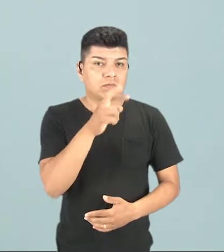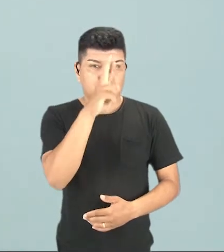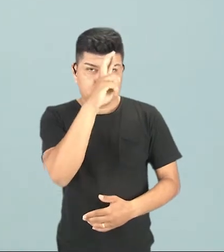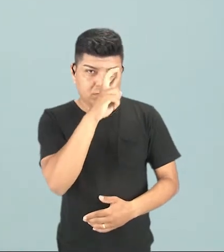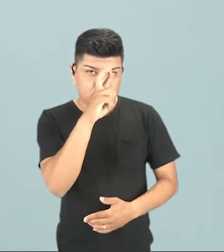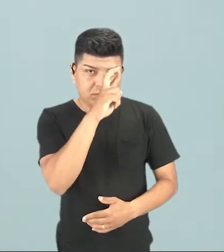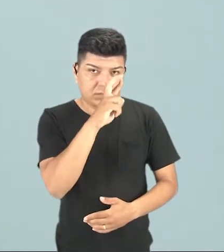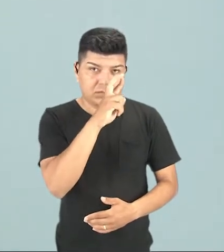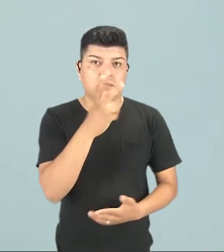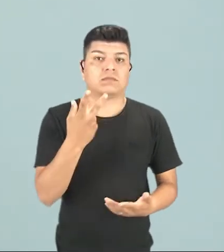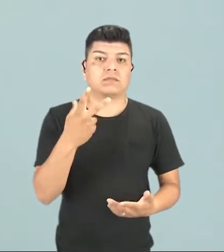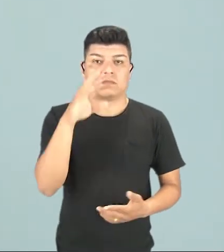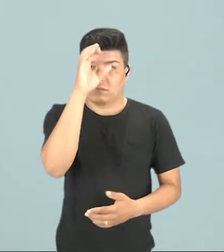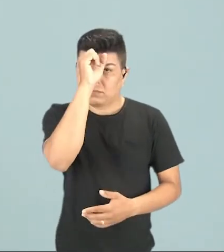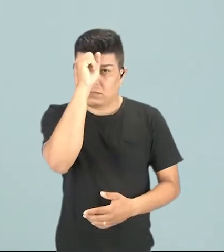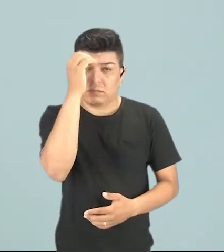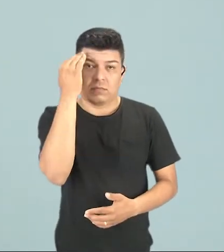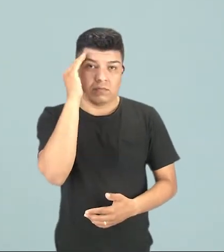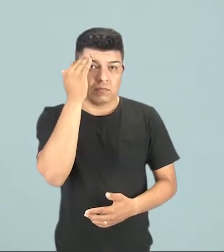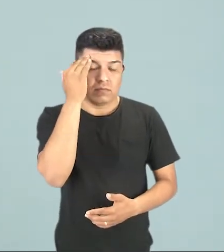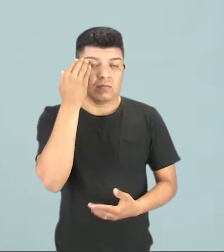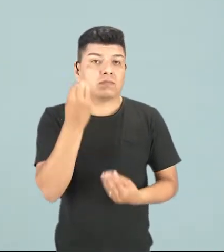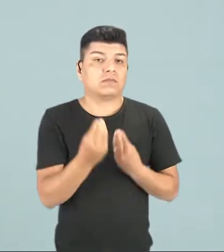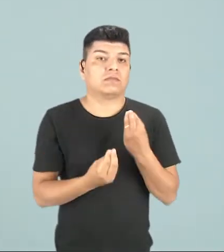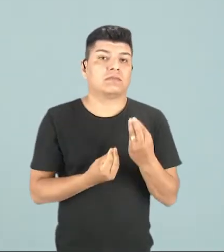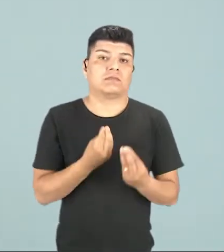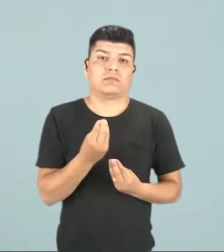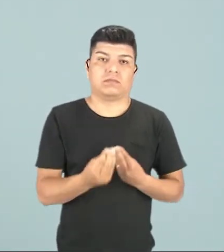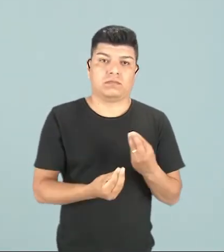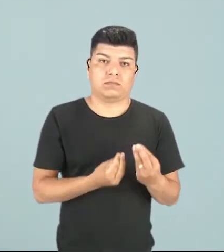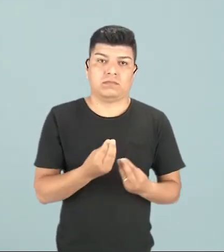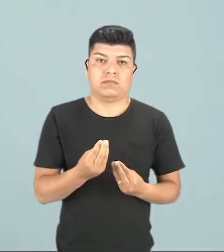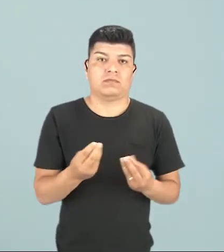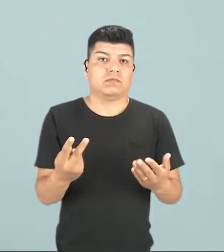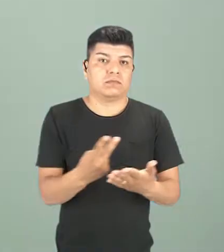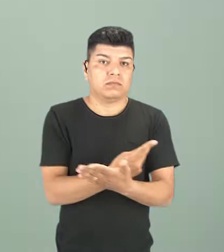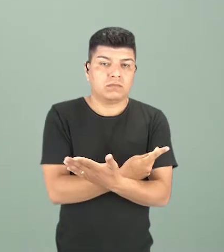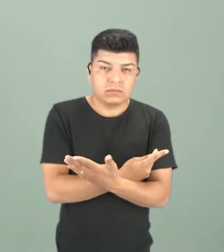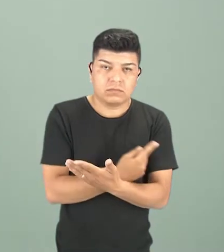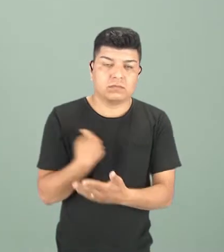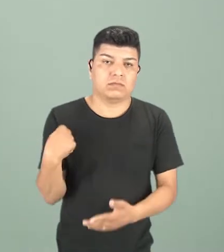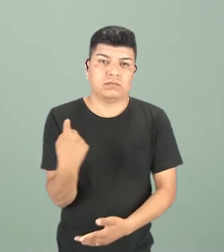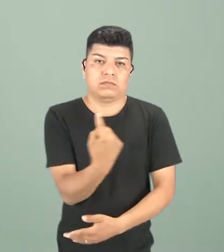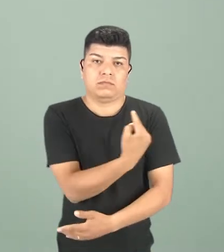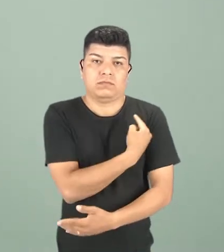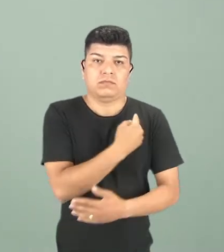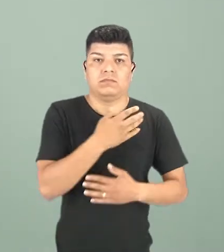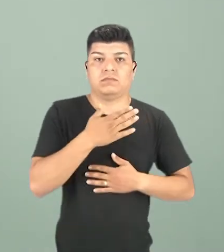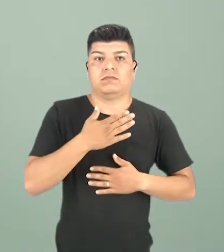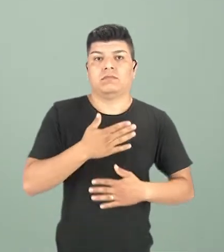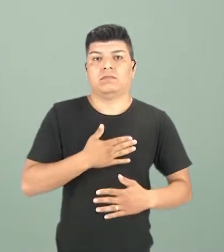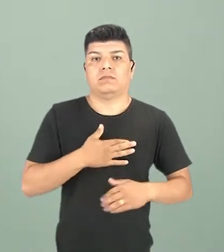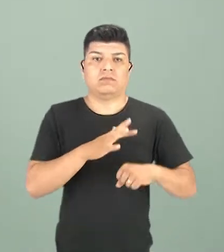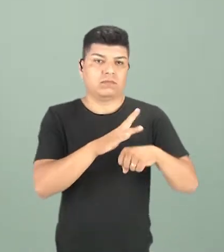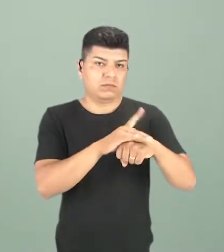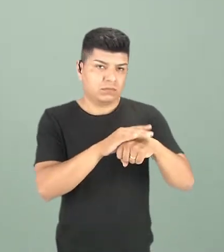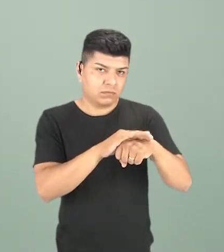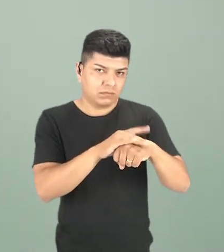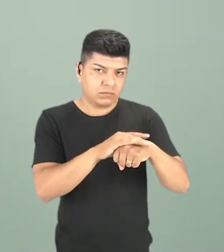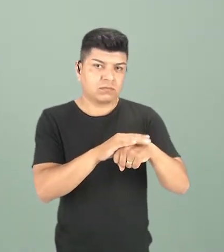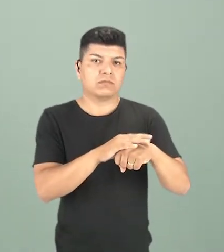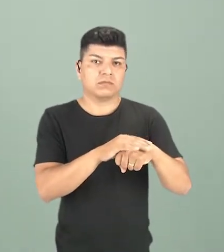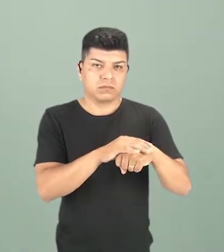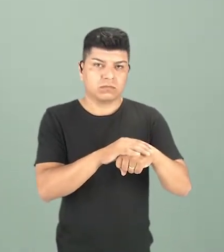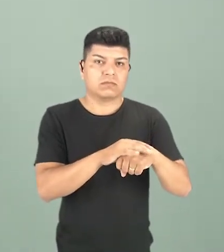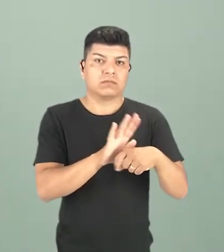também como é o funcionamento do nosso organismo, Compreender as doenças que estão aí, que a gente pode ser